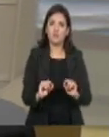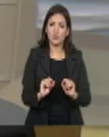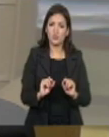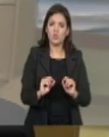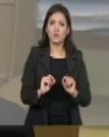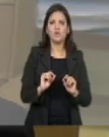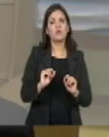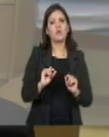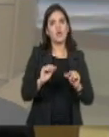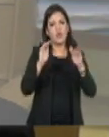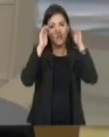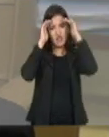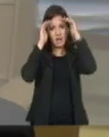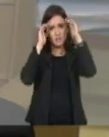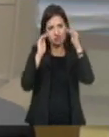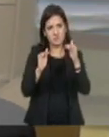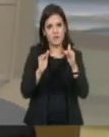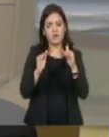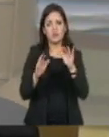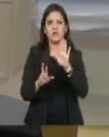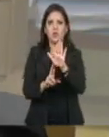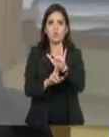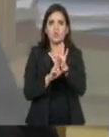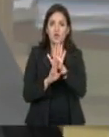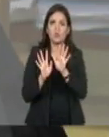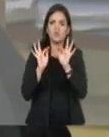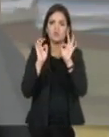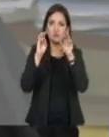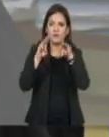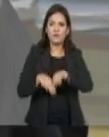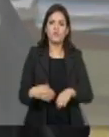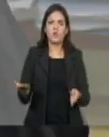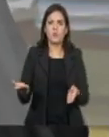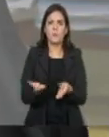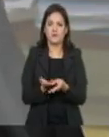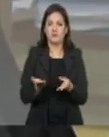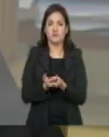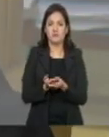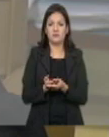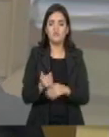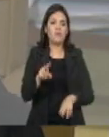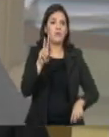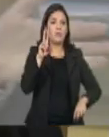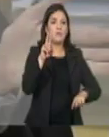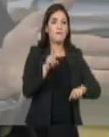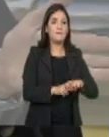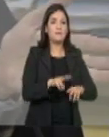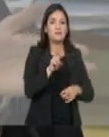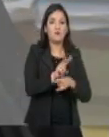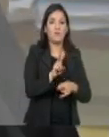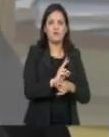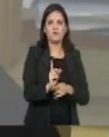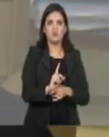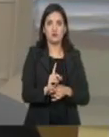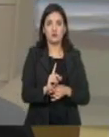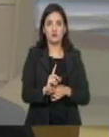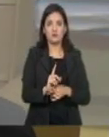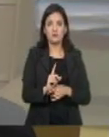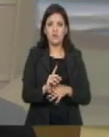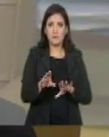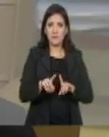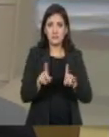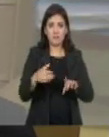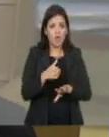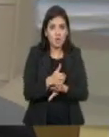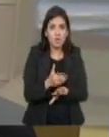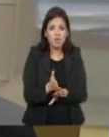em julgado, sem nenhuma prisão provisória. Toda hora se anuncia, agora mesmo, anunciou-se que o